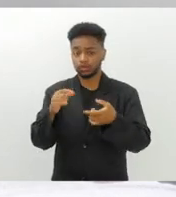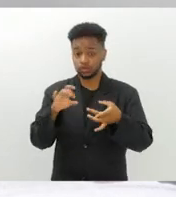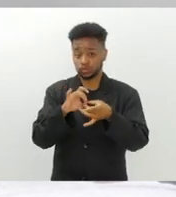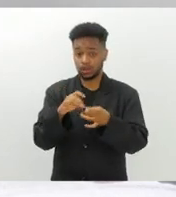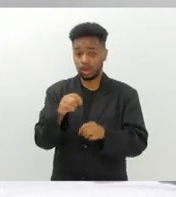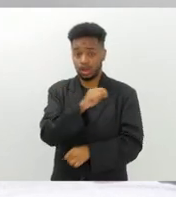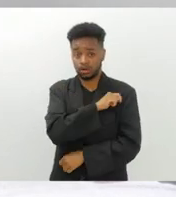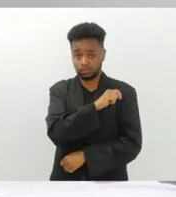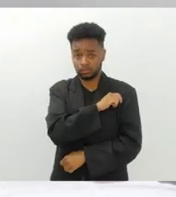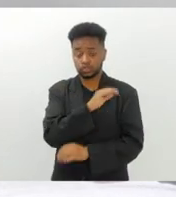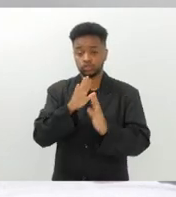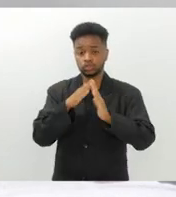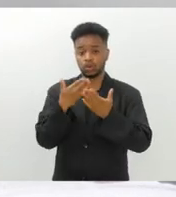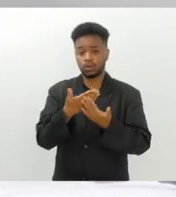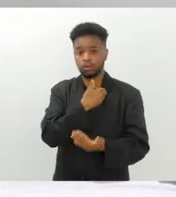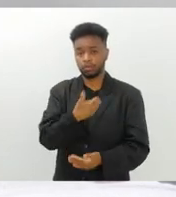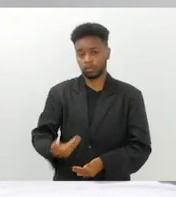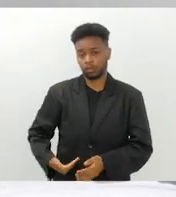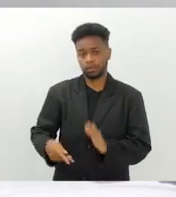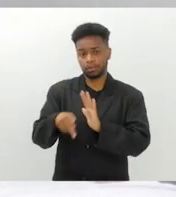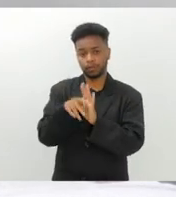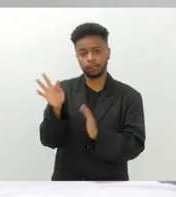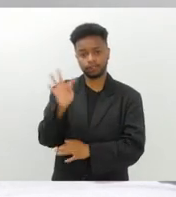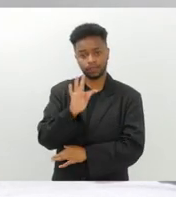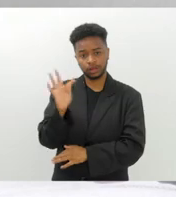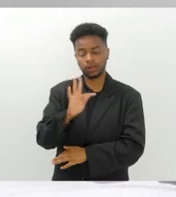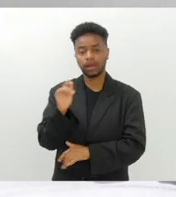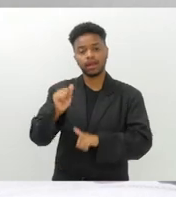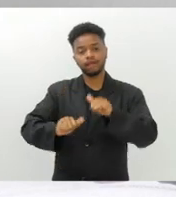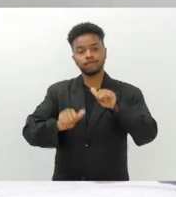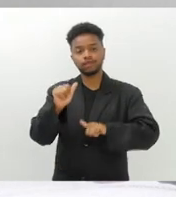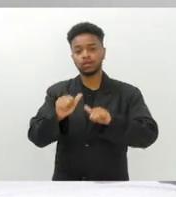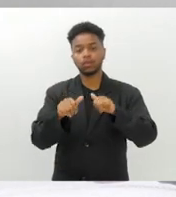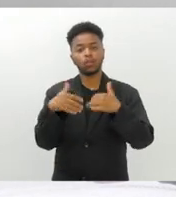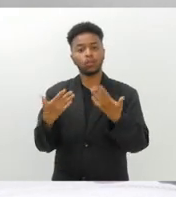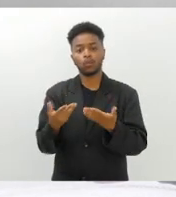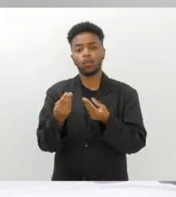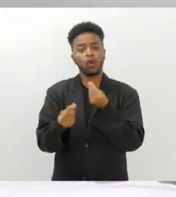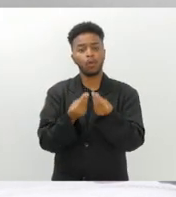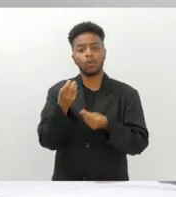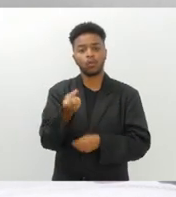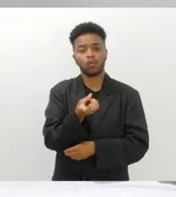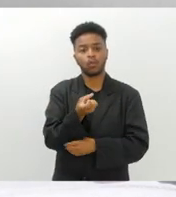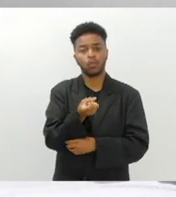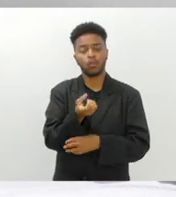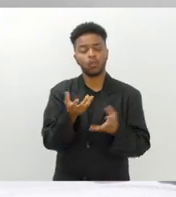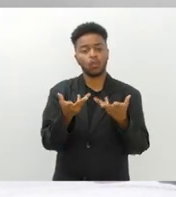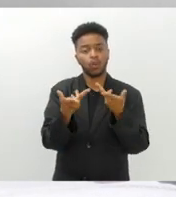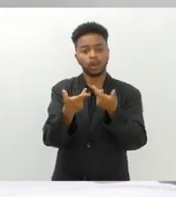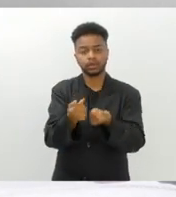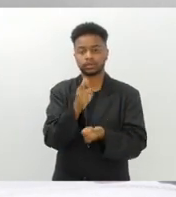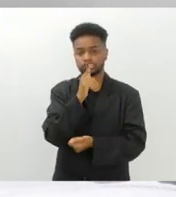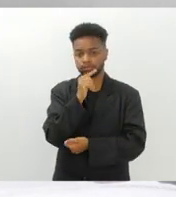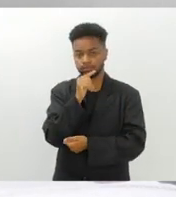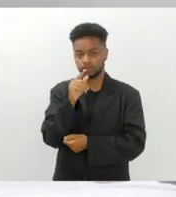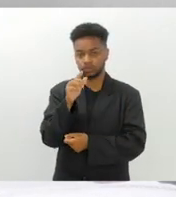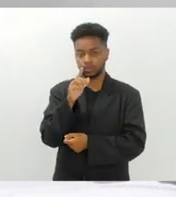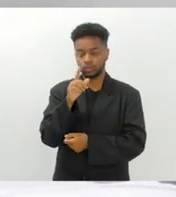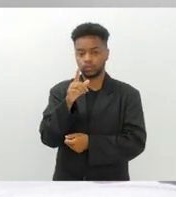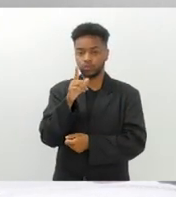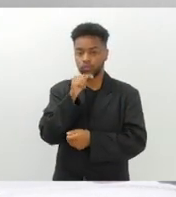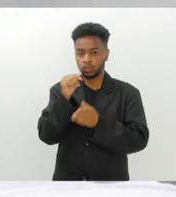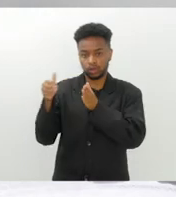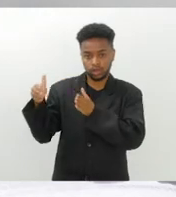pública estadual de Teresópolis, que era analisar a qualidade da água do rio que